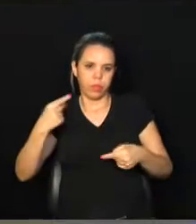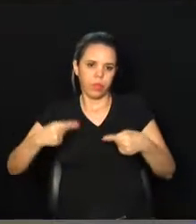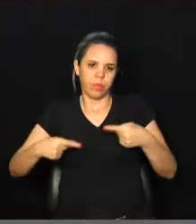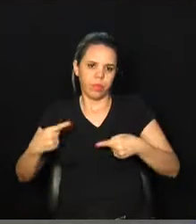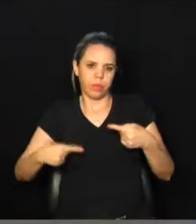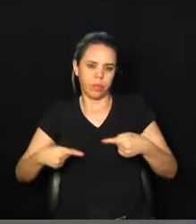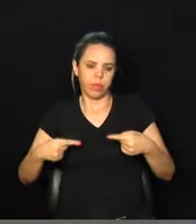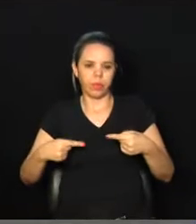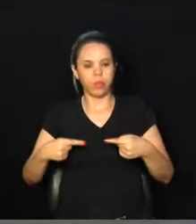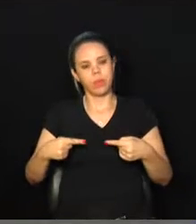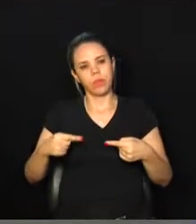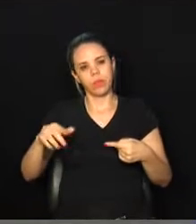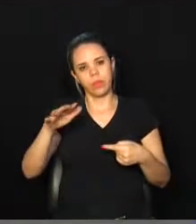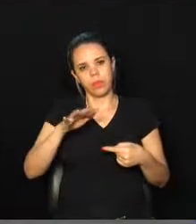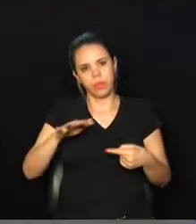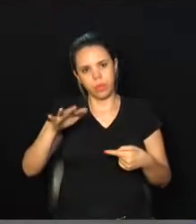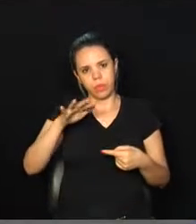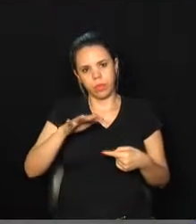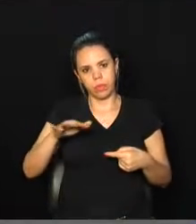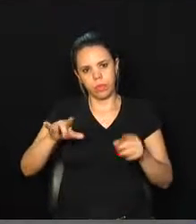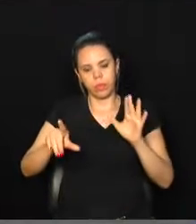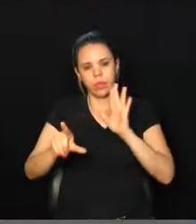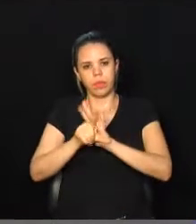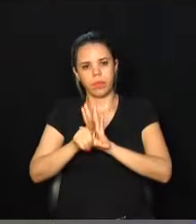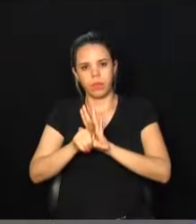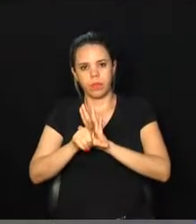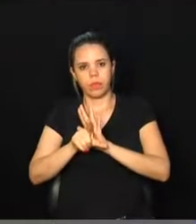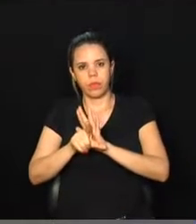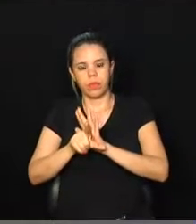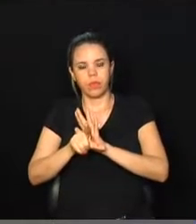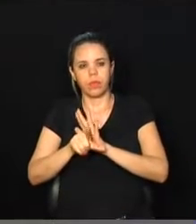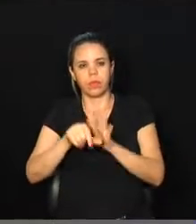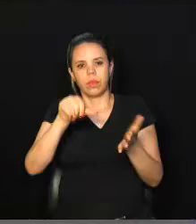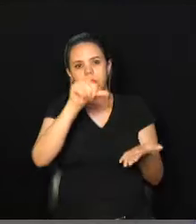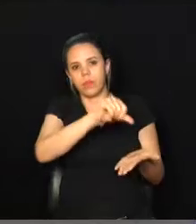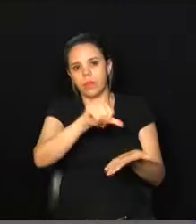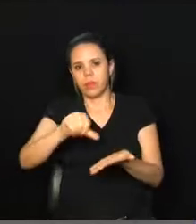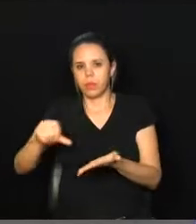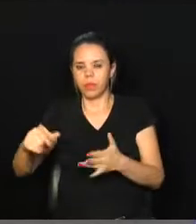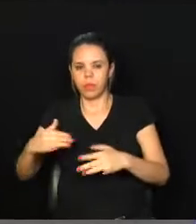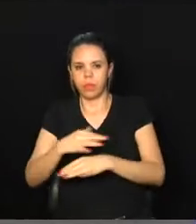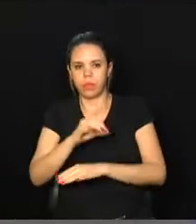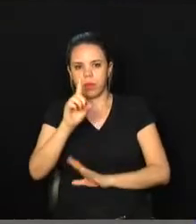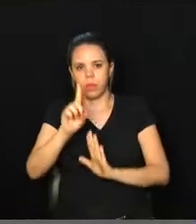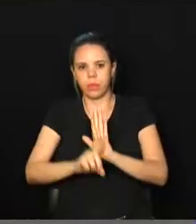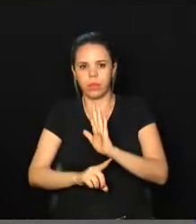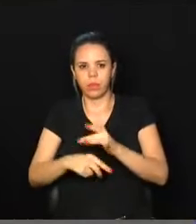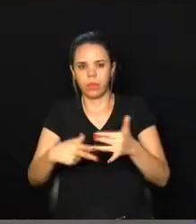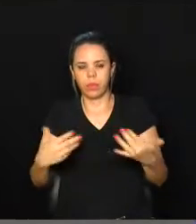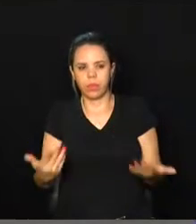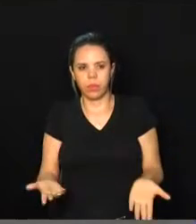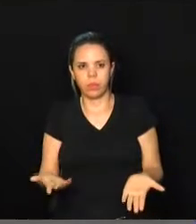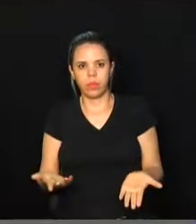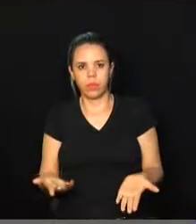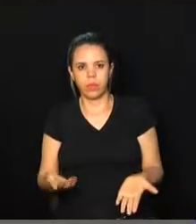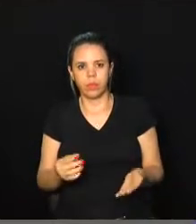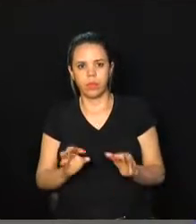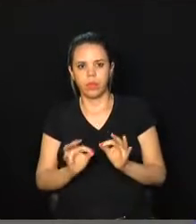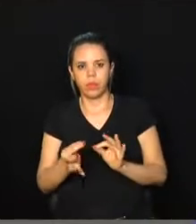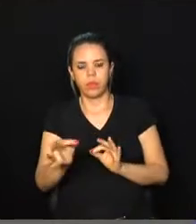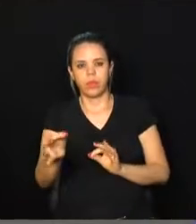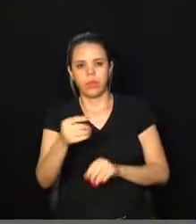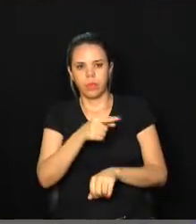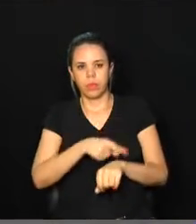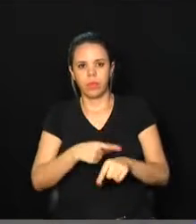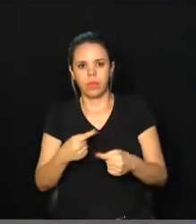a nível de lei de zoneamento e de plano diretor, e que são de médio e